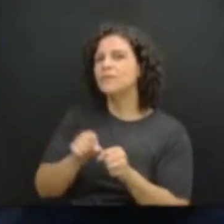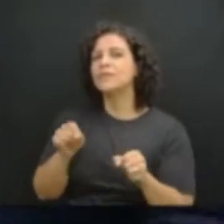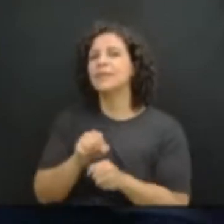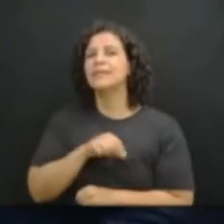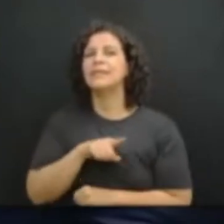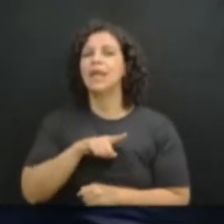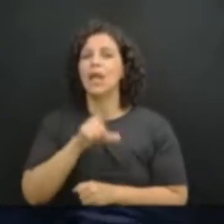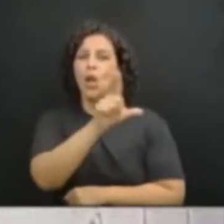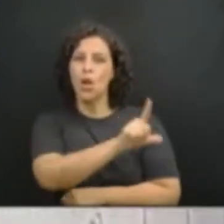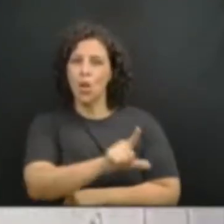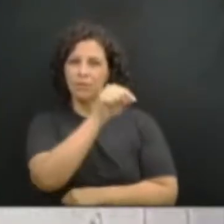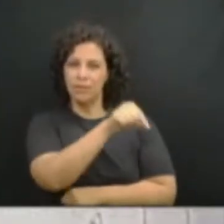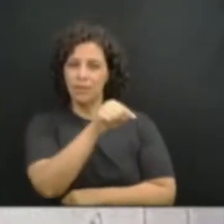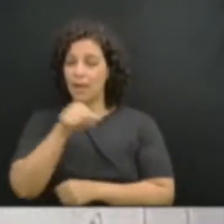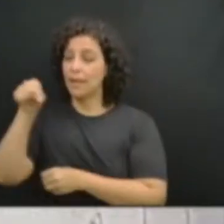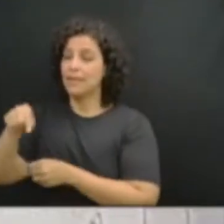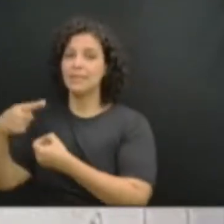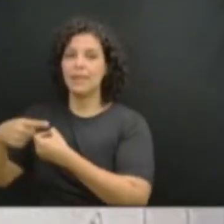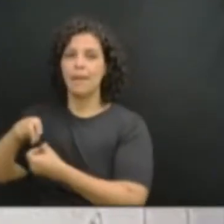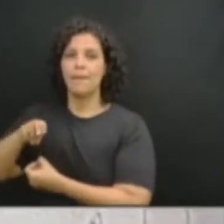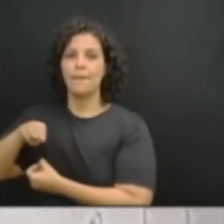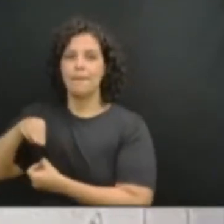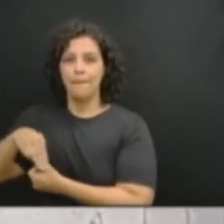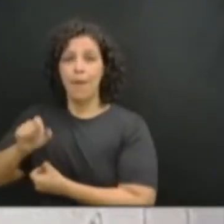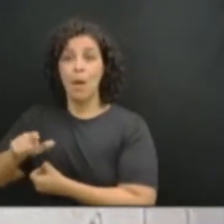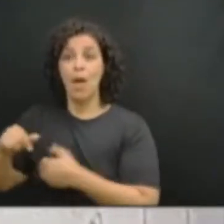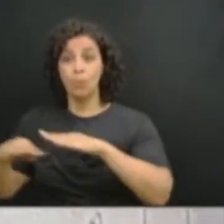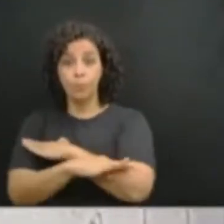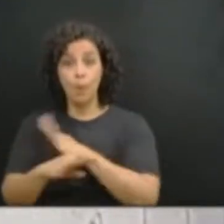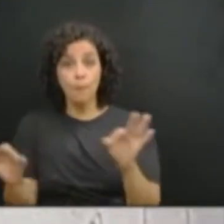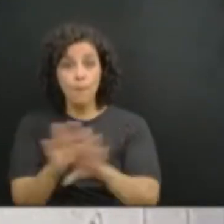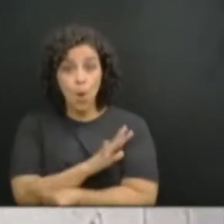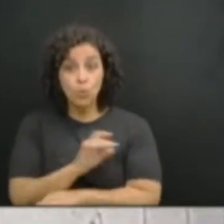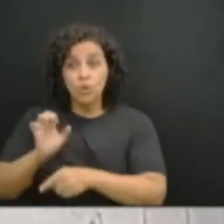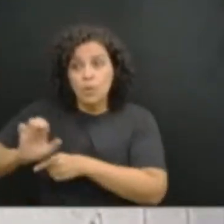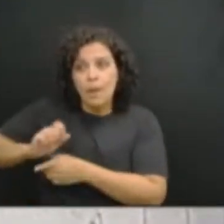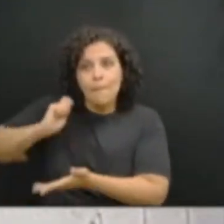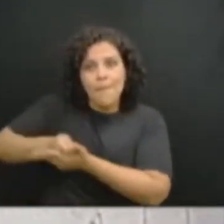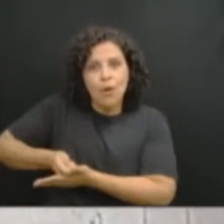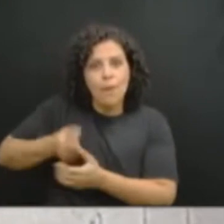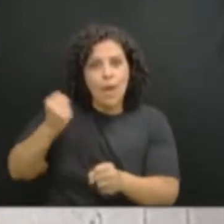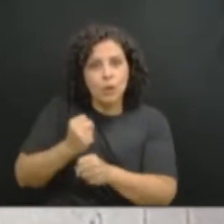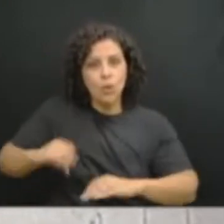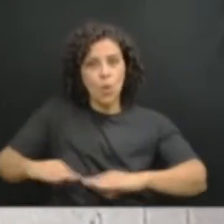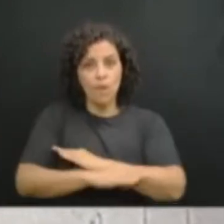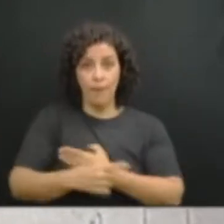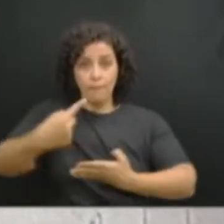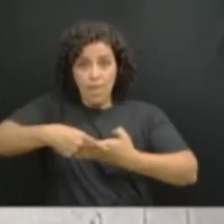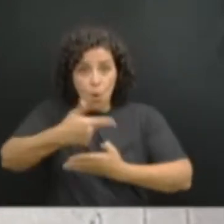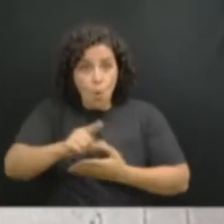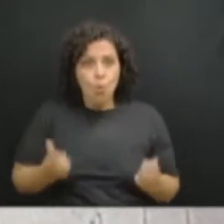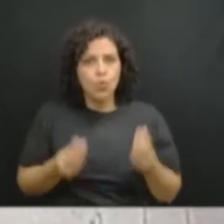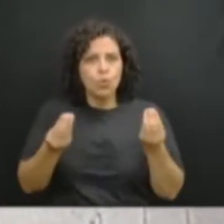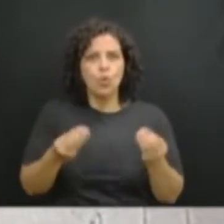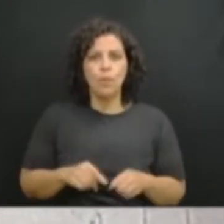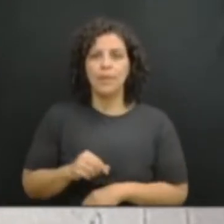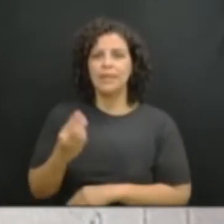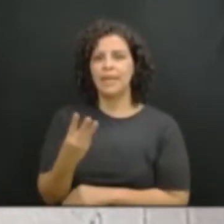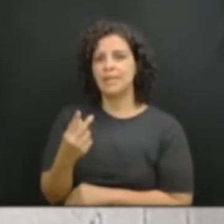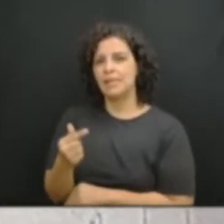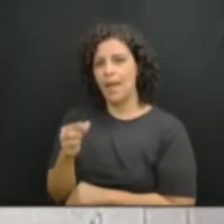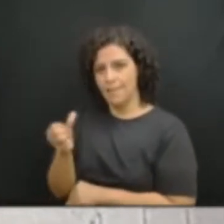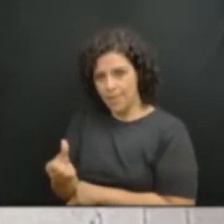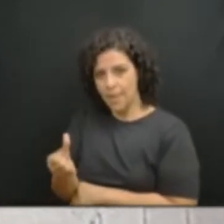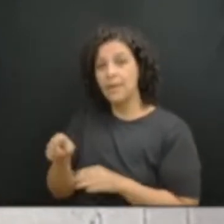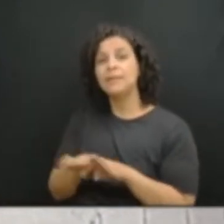da Serra a Londrina, que tem obra de duplicação sendo feita com dinheiro do estado e agora querem colocar outra. Ou na BR-376,